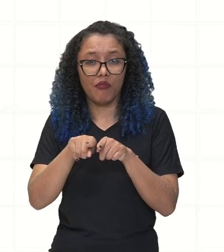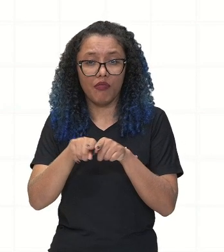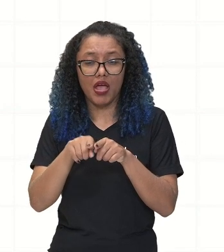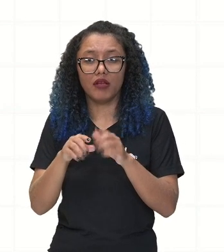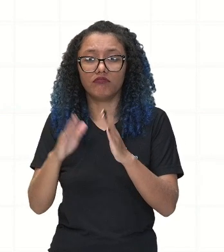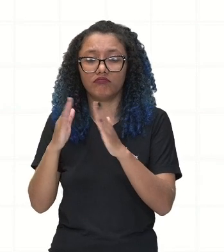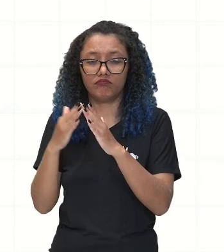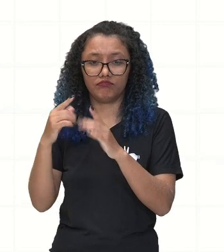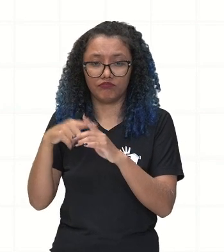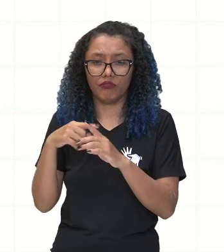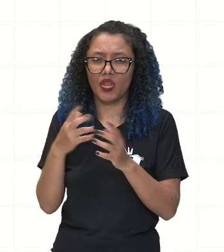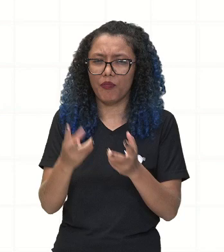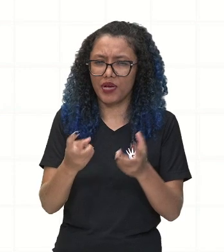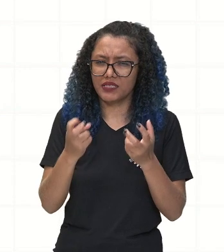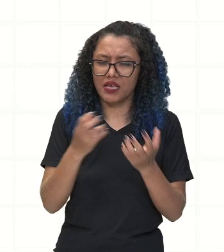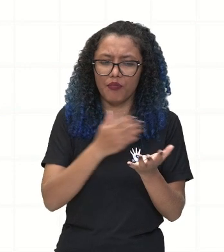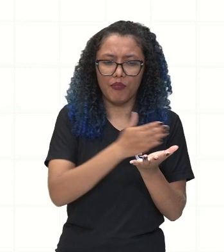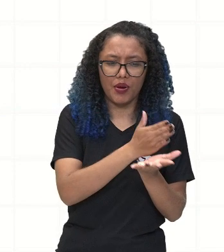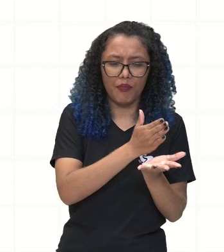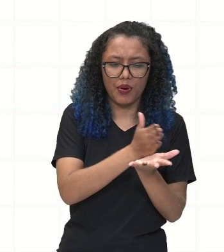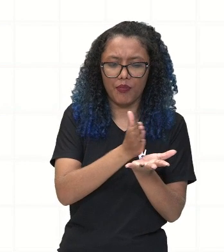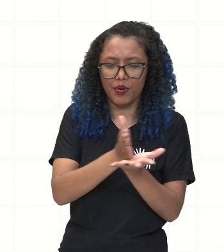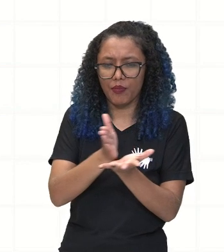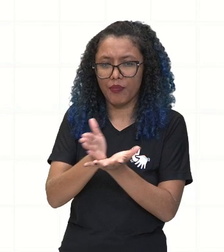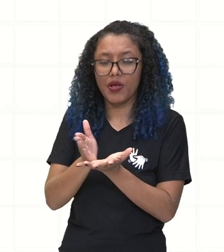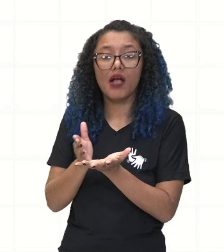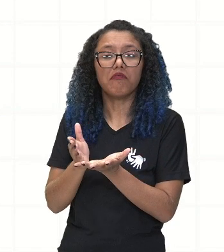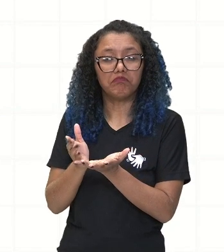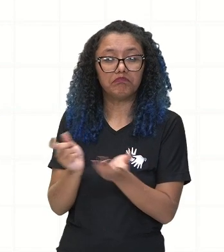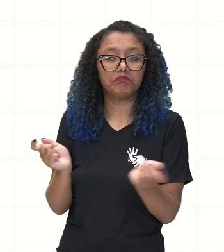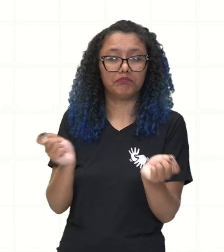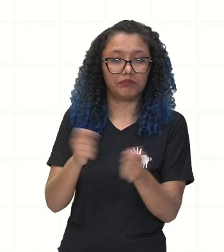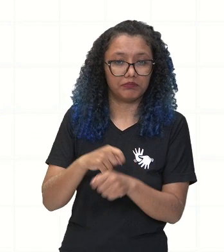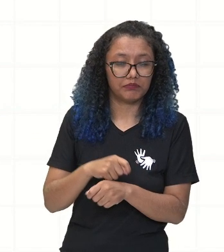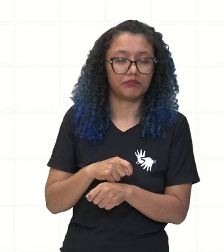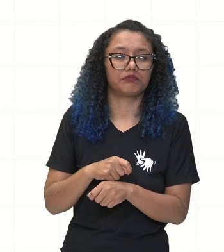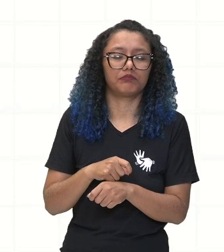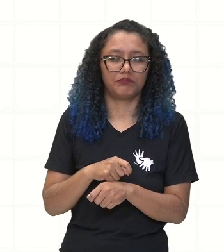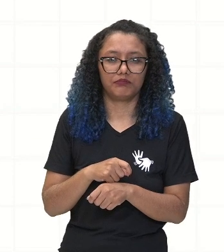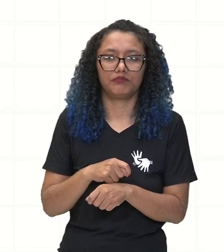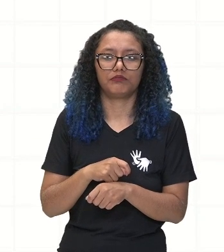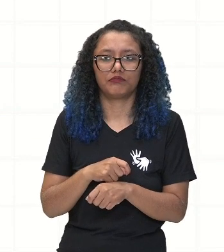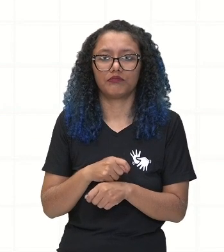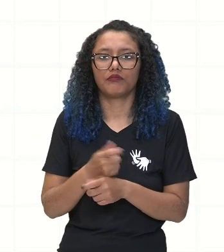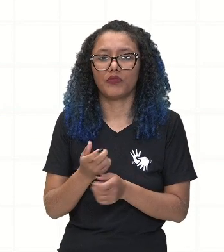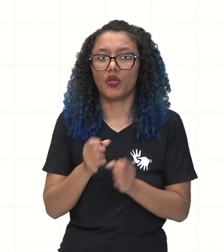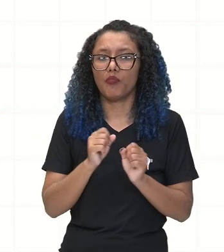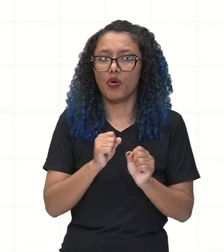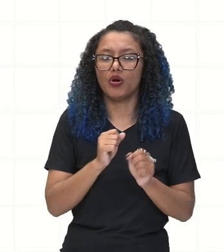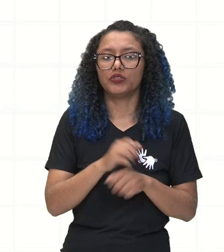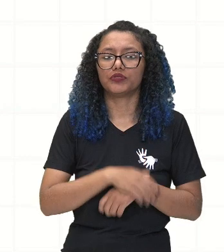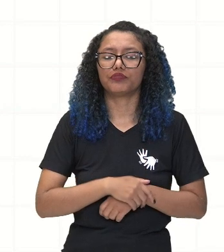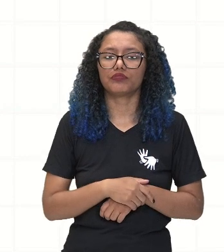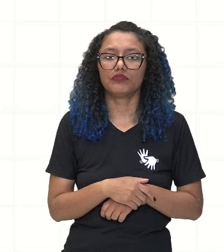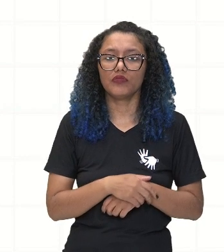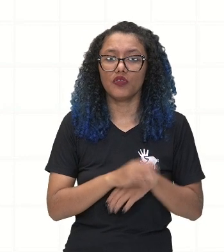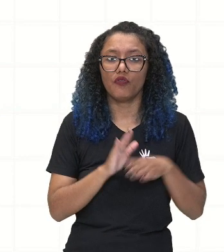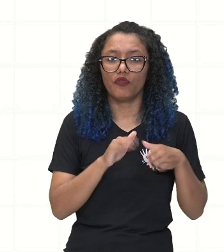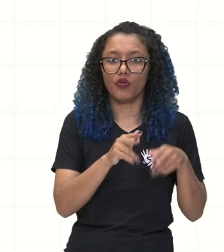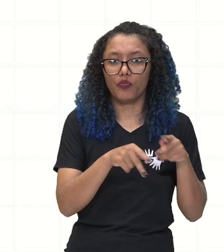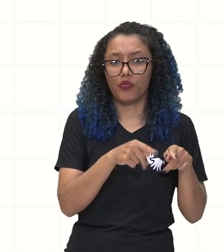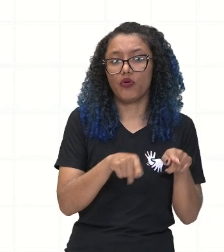ele passa por várias esferas de atuação, desde a área civil até a área